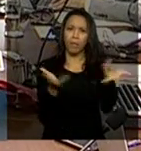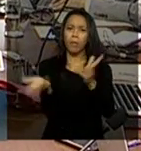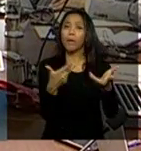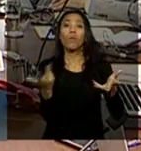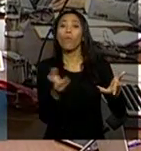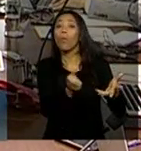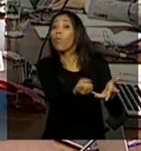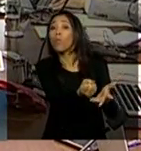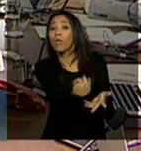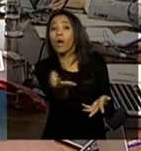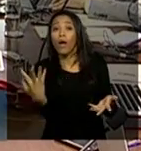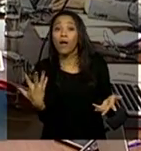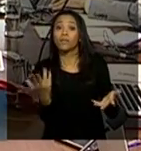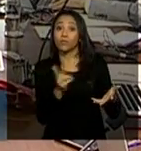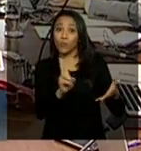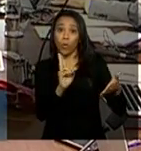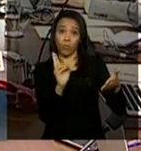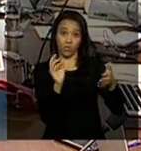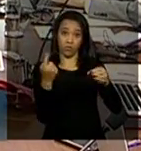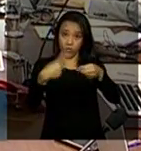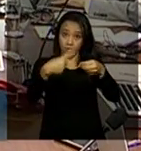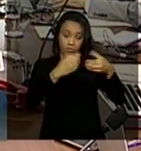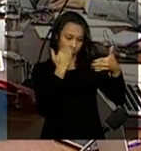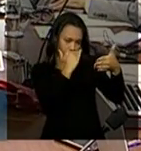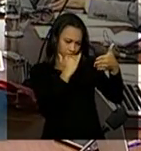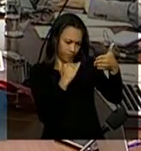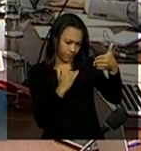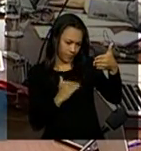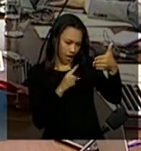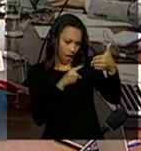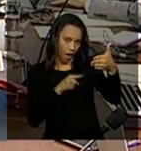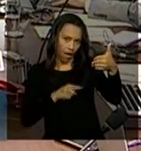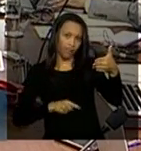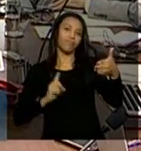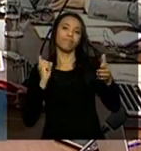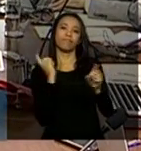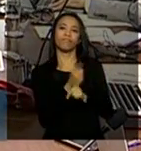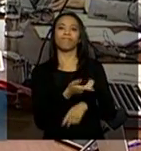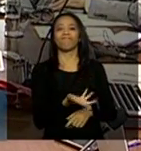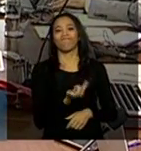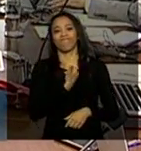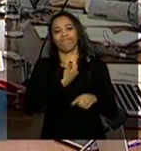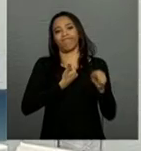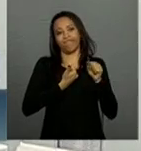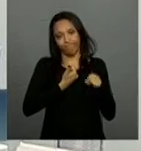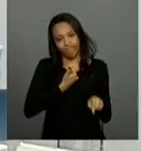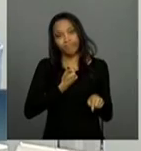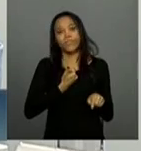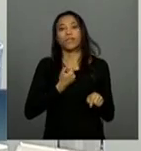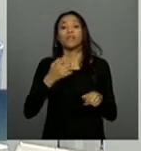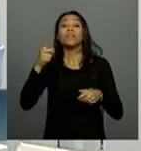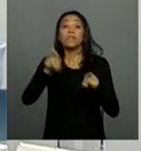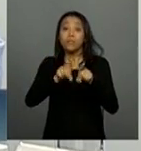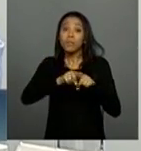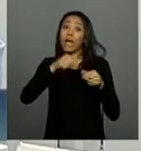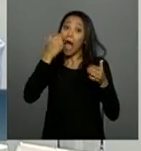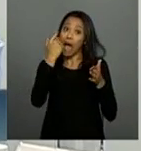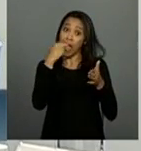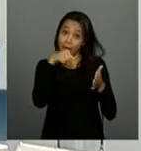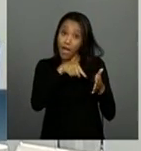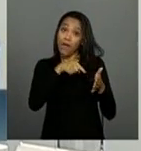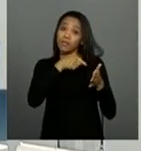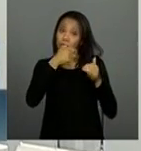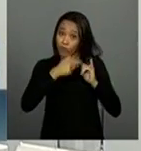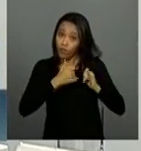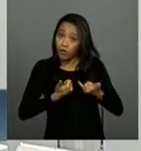informação, sempre tendo na base a Embrapa e o INPE, do ponto de vista técnico-científico. e as análises que decorrerão a partir daí dos pactos que são